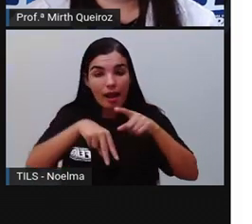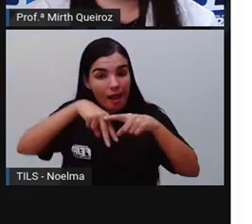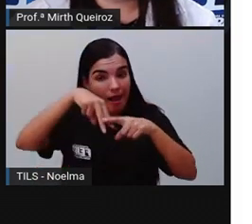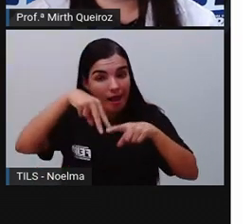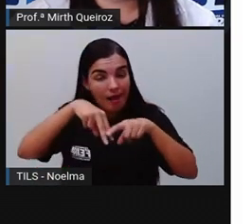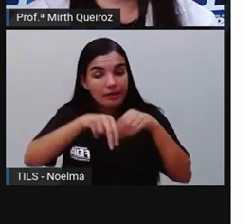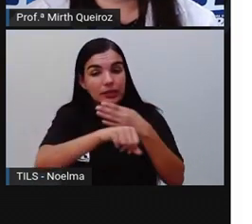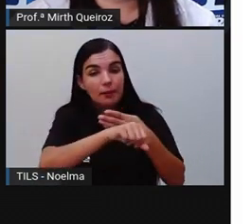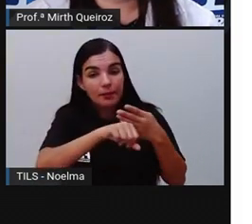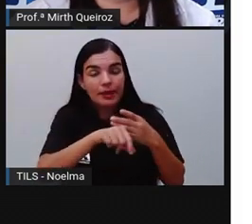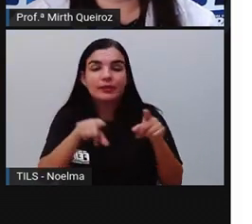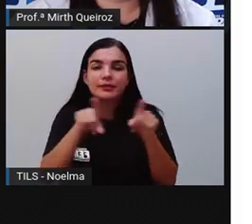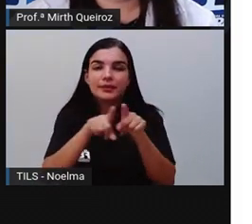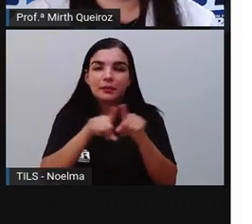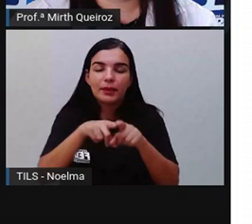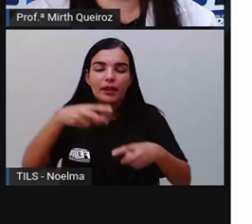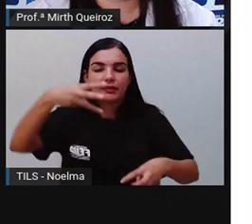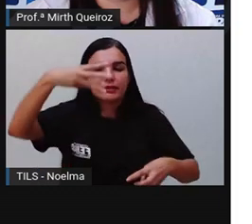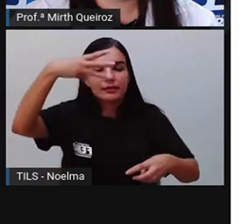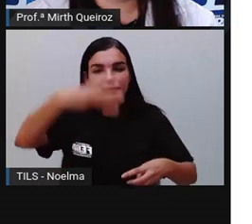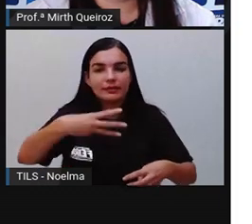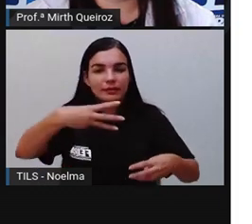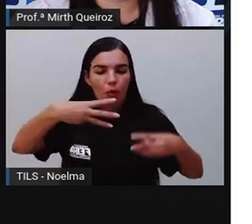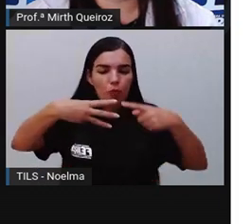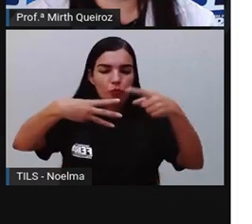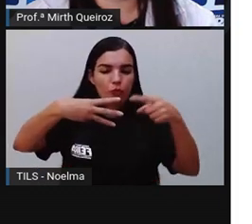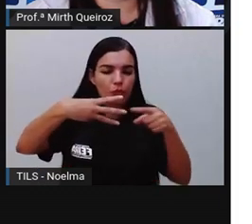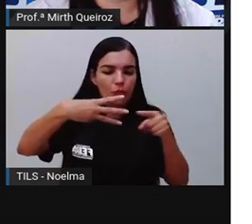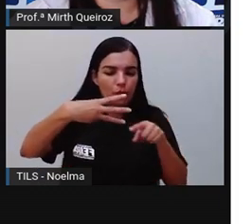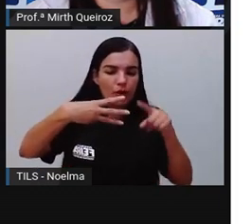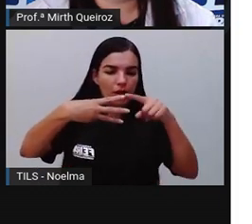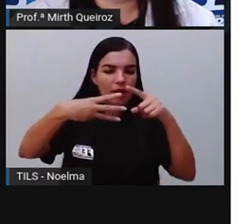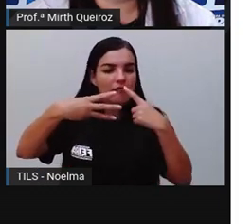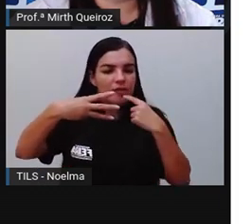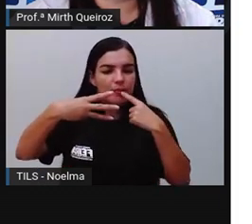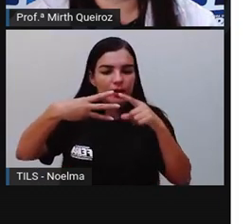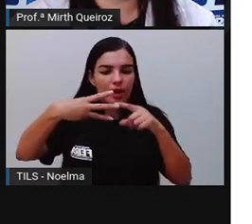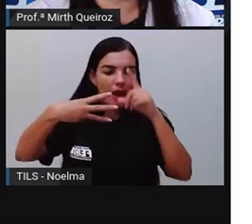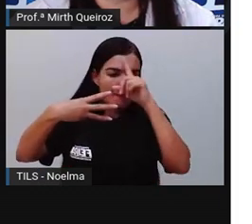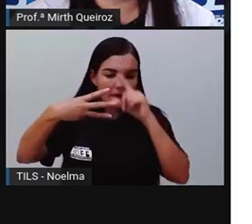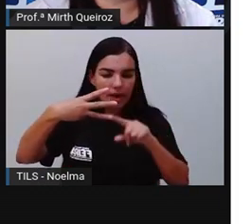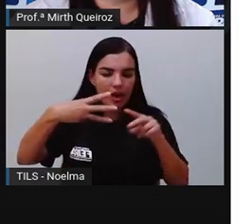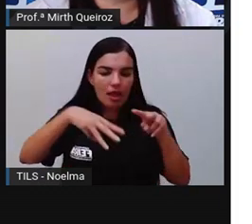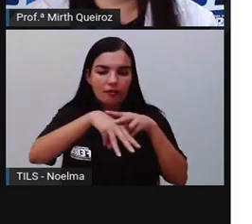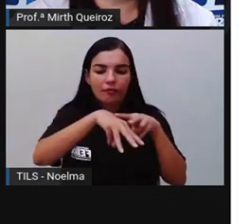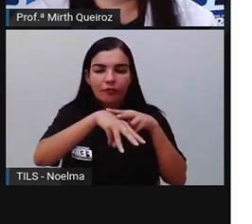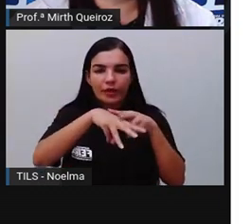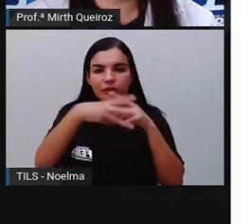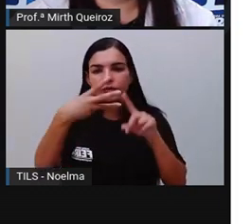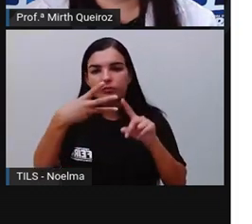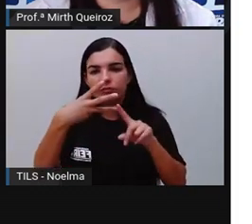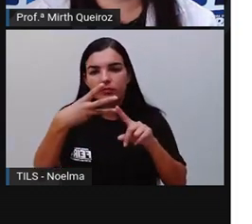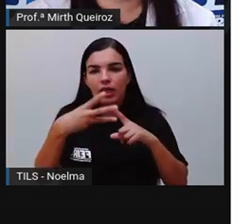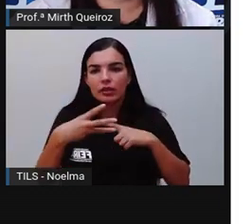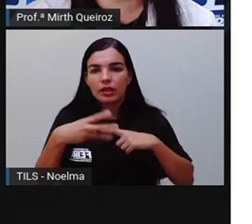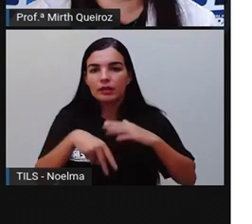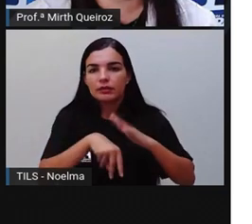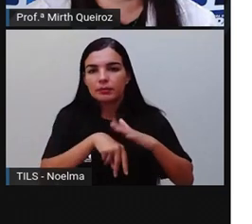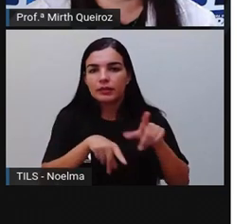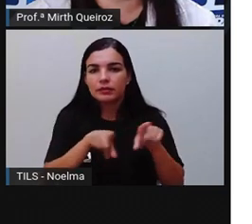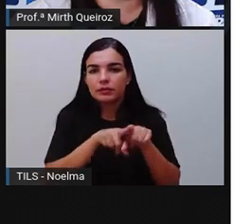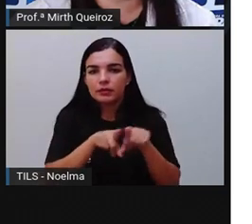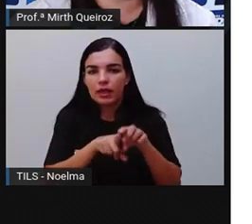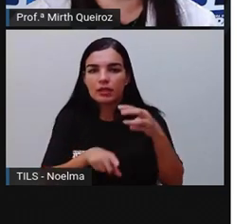novo, com a camisa vermelha, com a camisa amarela e com a camisa verde. Nós temos mais três possibilidades. Então,